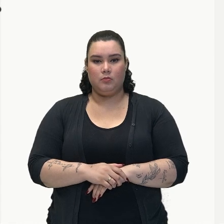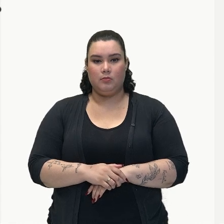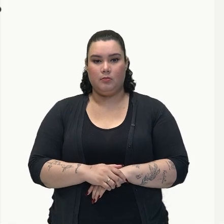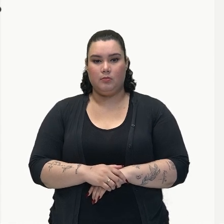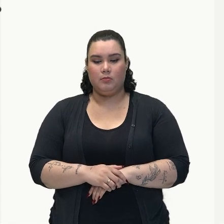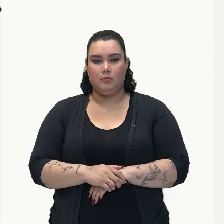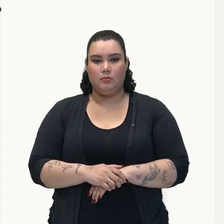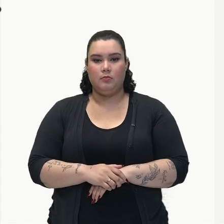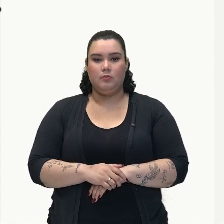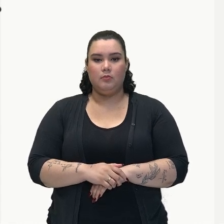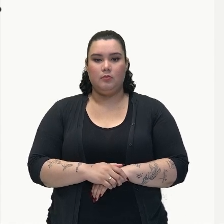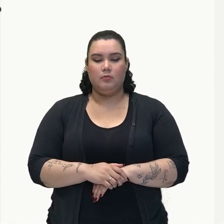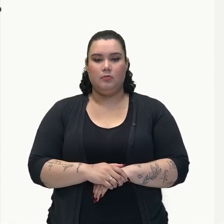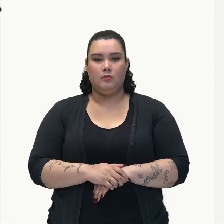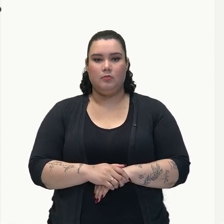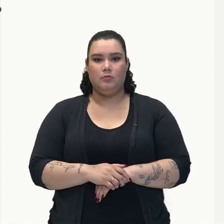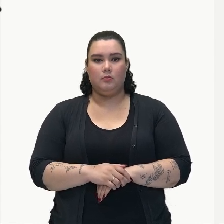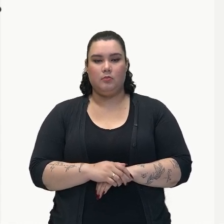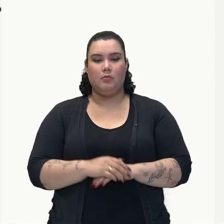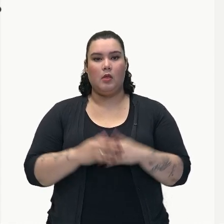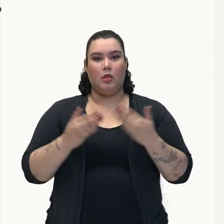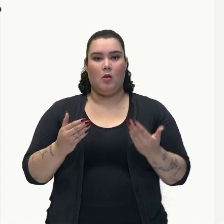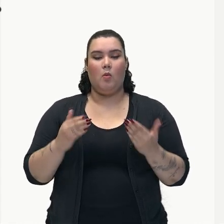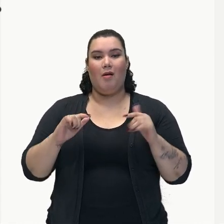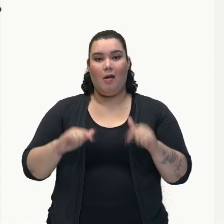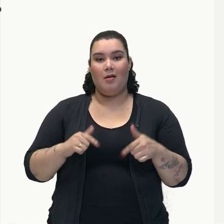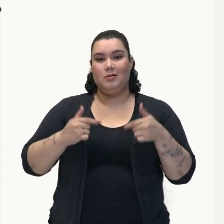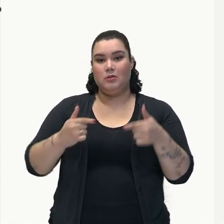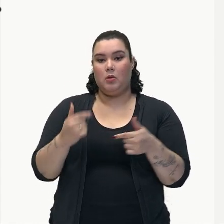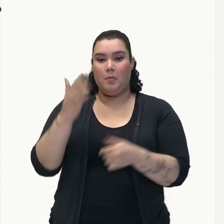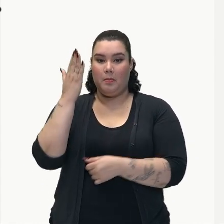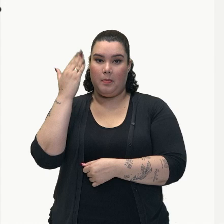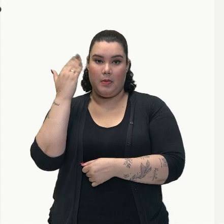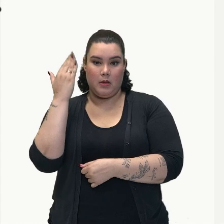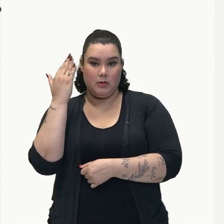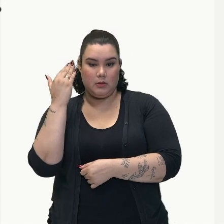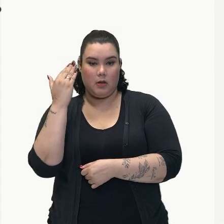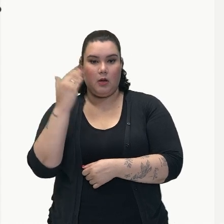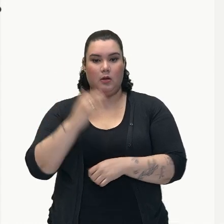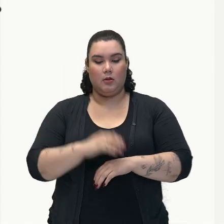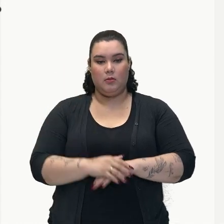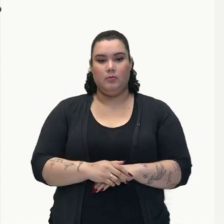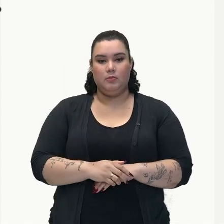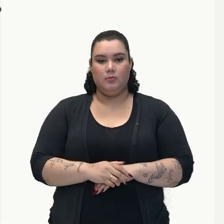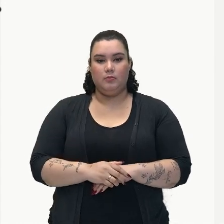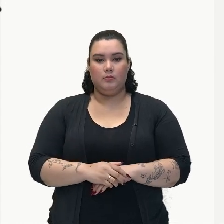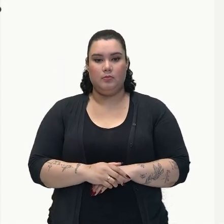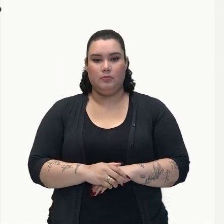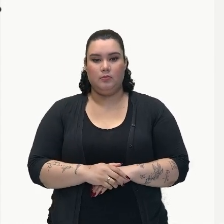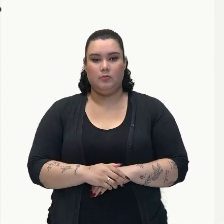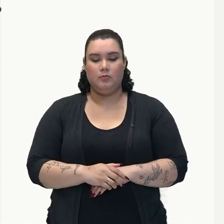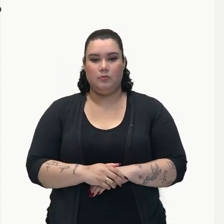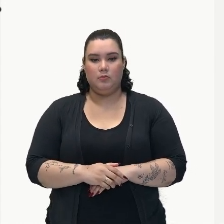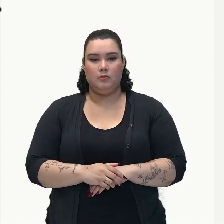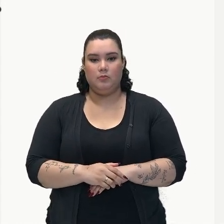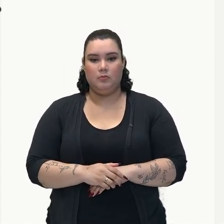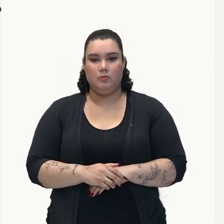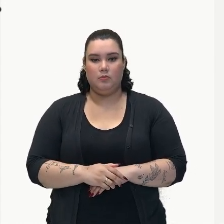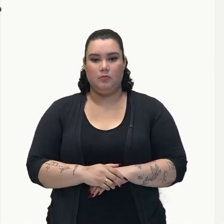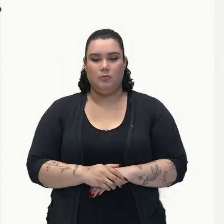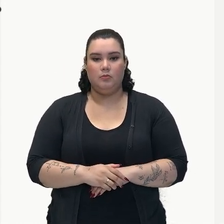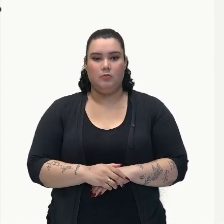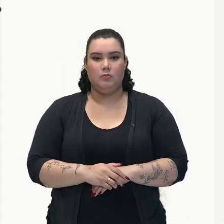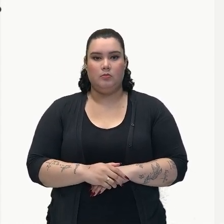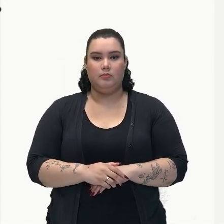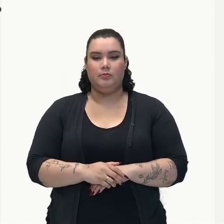hecho passado, ou seja, uma ação passada, pero inacabado. Transmite uma ideia de continuidade.